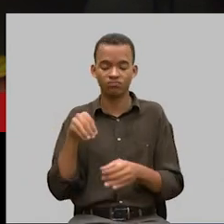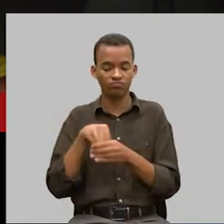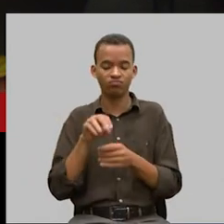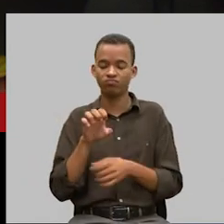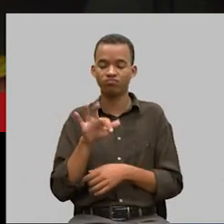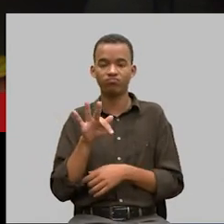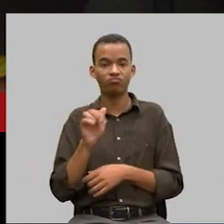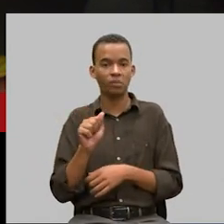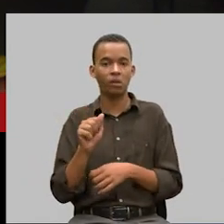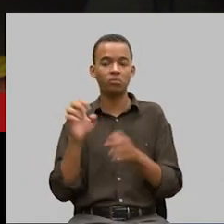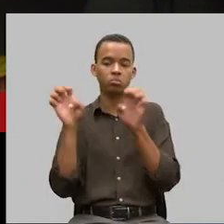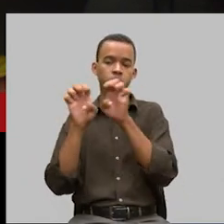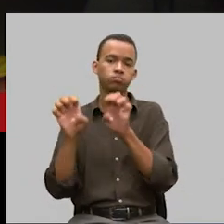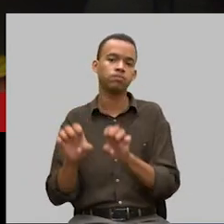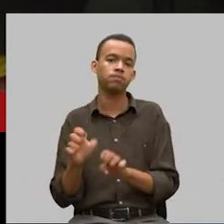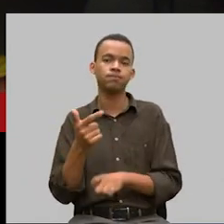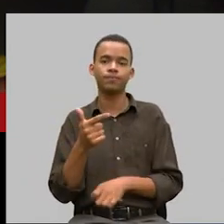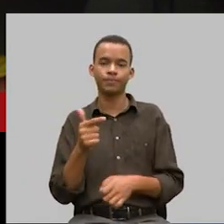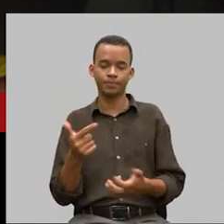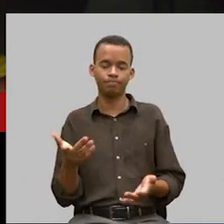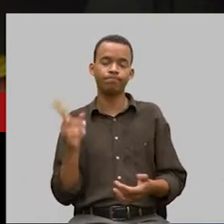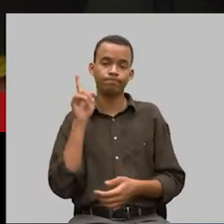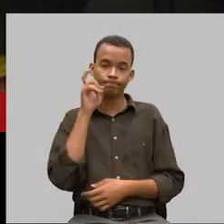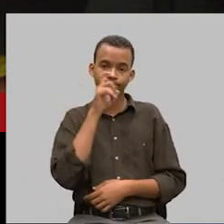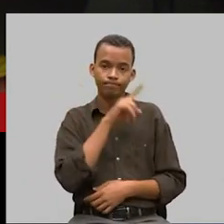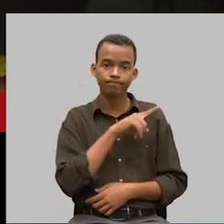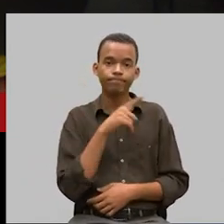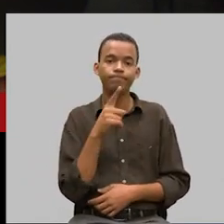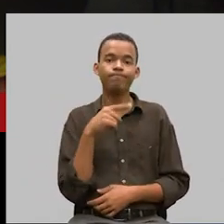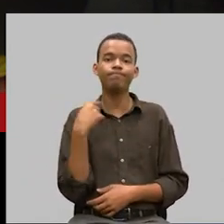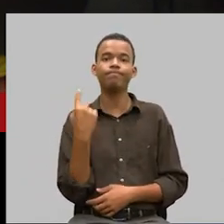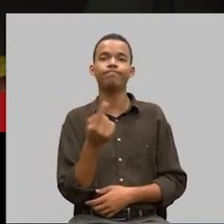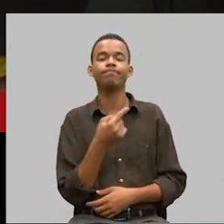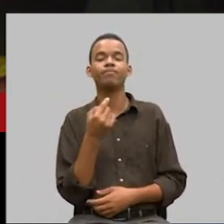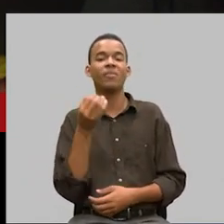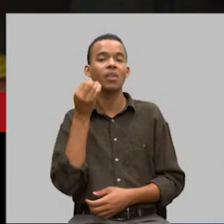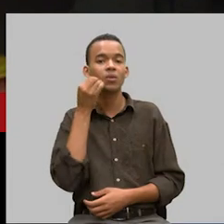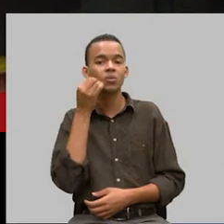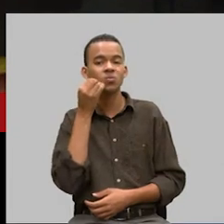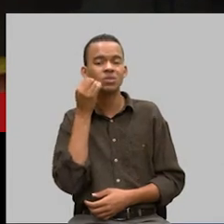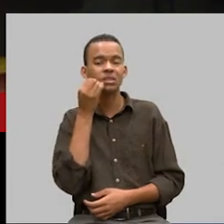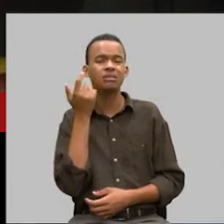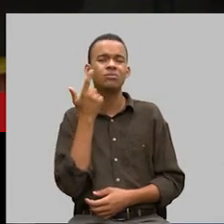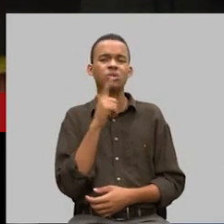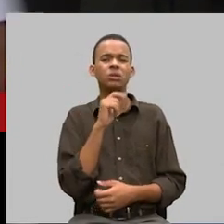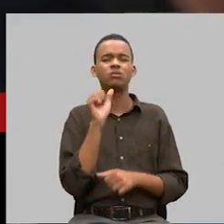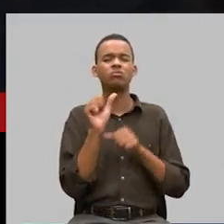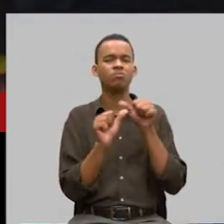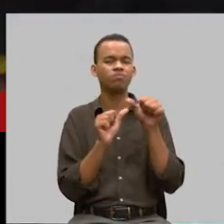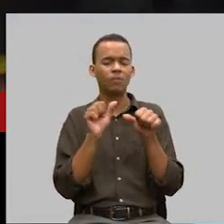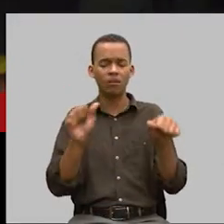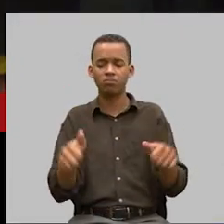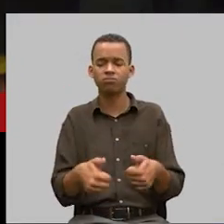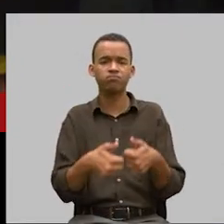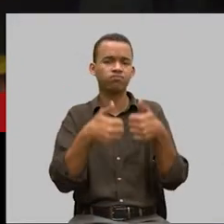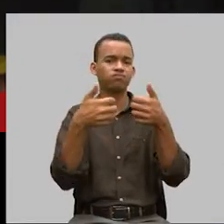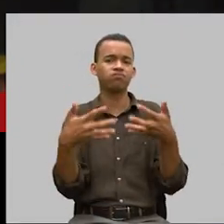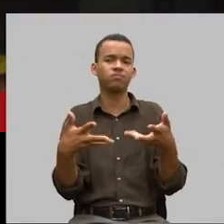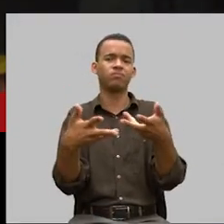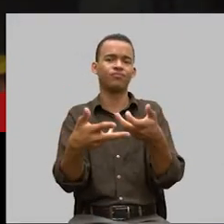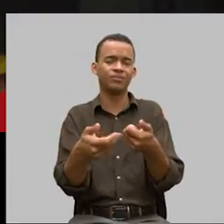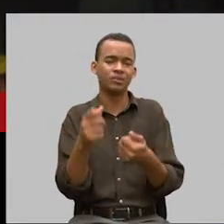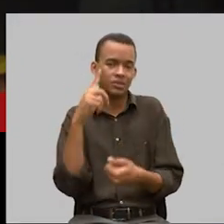difícil a a gente eh conseguir melhorar as nossas práticas fazer uma educação